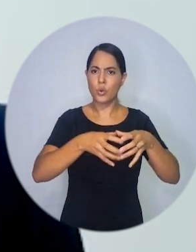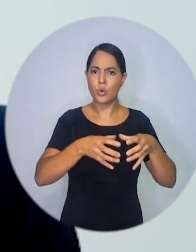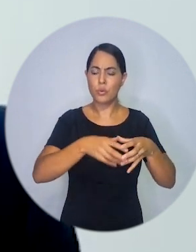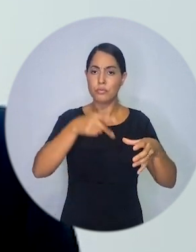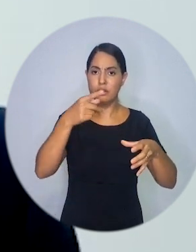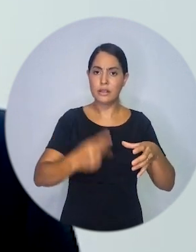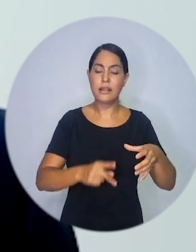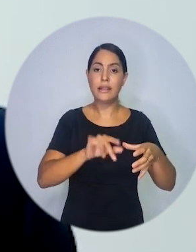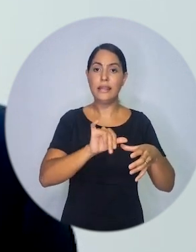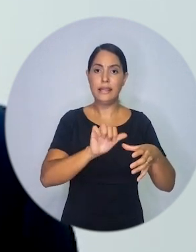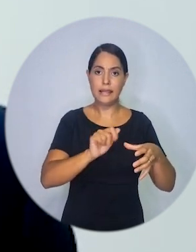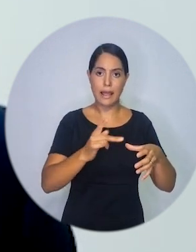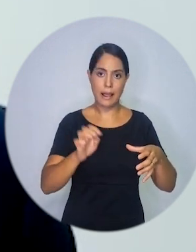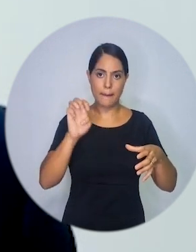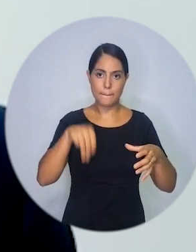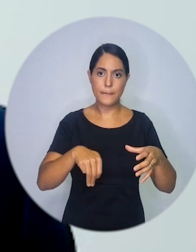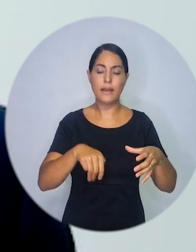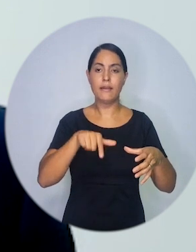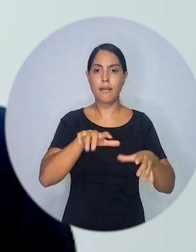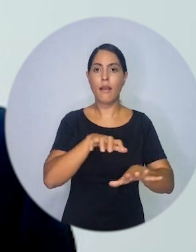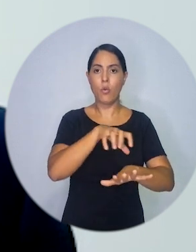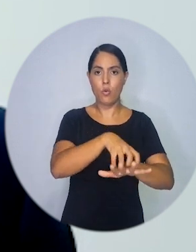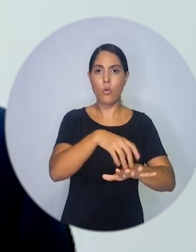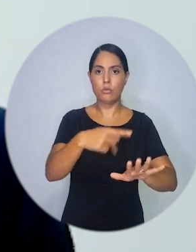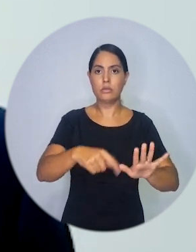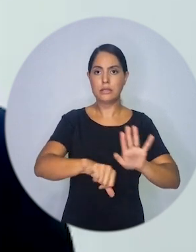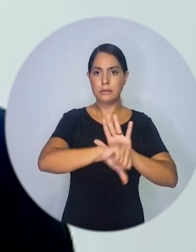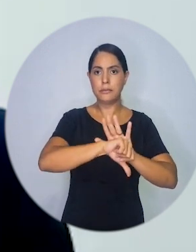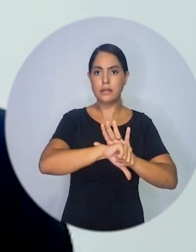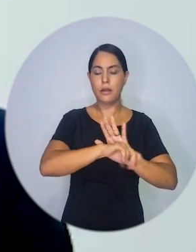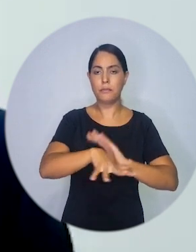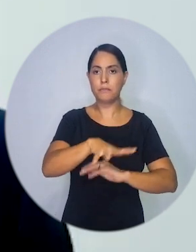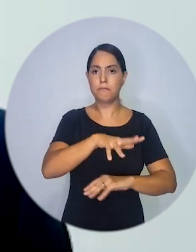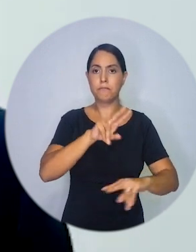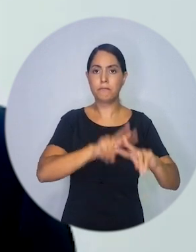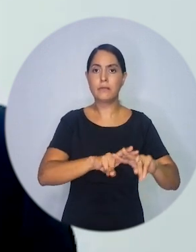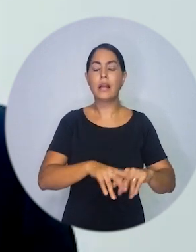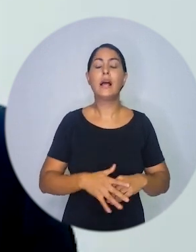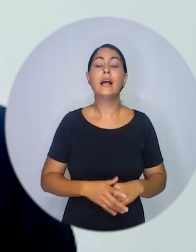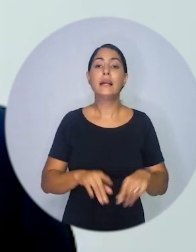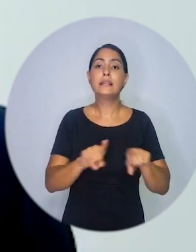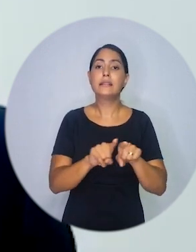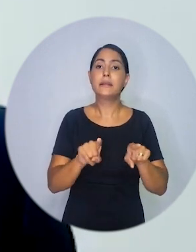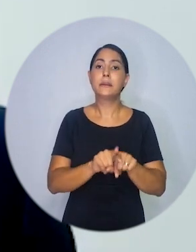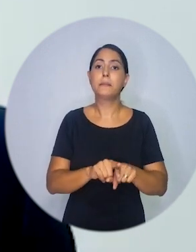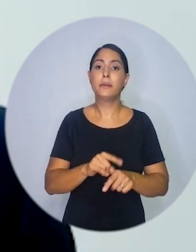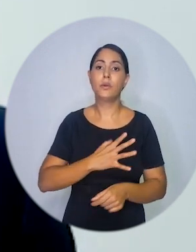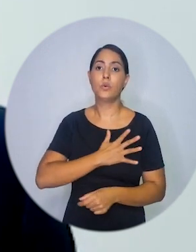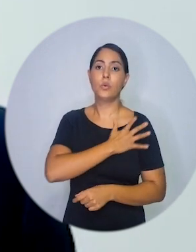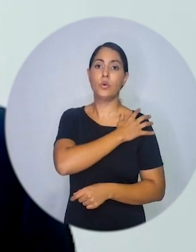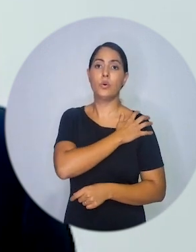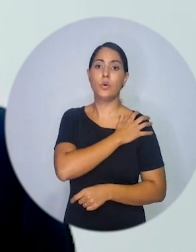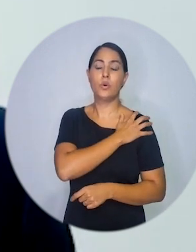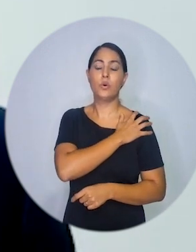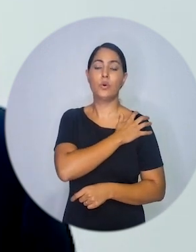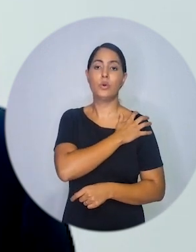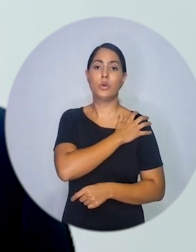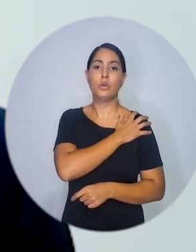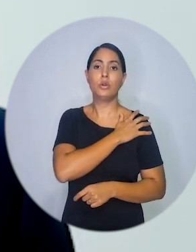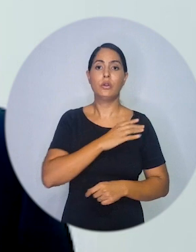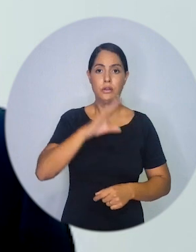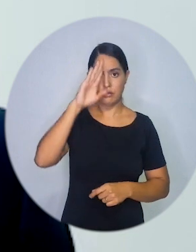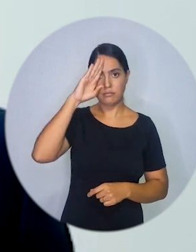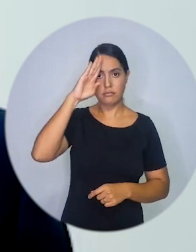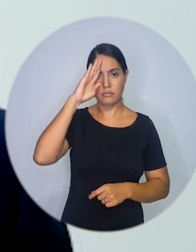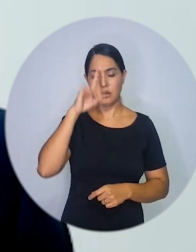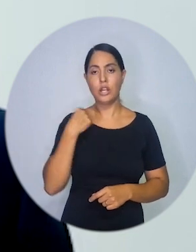aqui do nosso estado, com o coronel comandante da Polícia Militar e também com o diretor-geral do